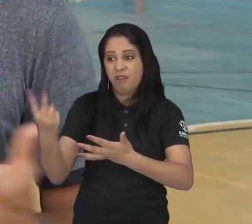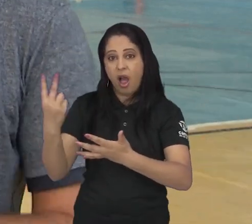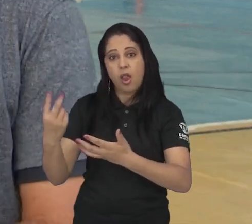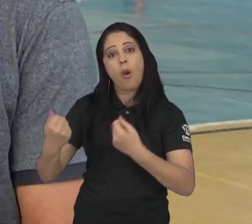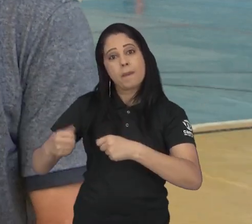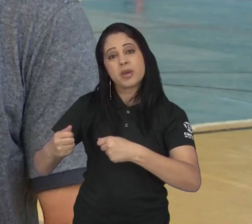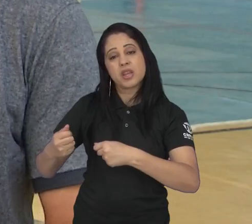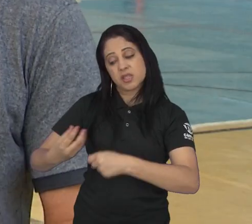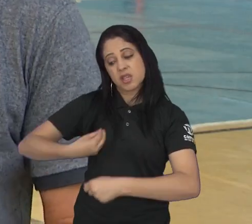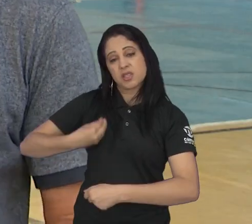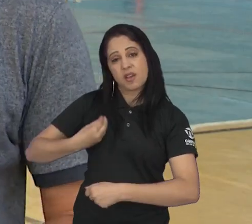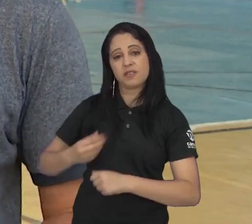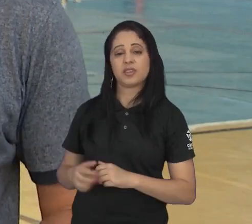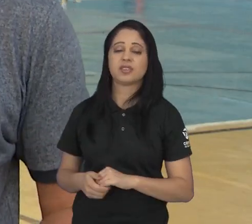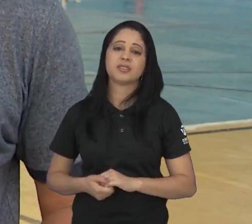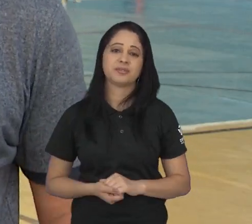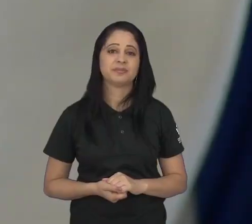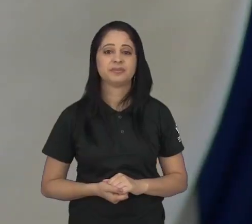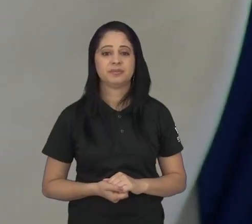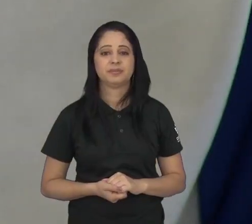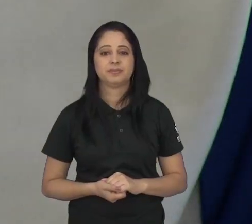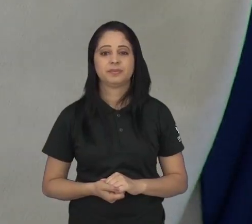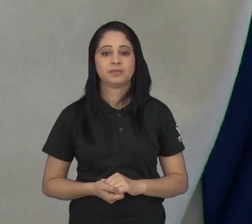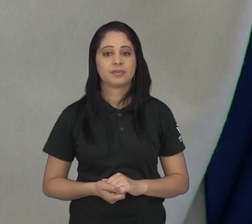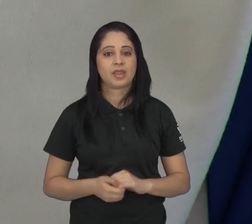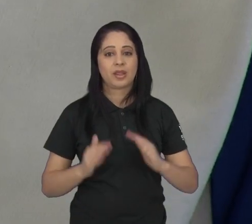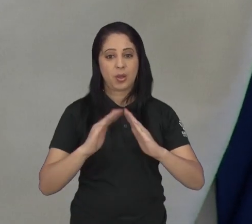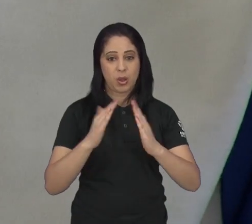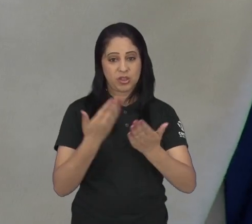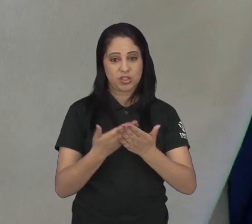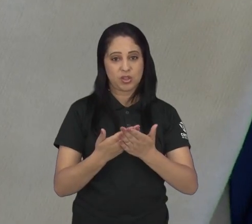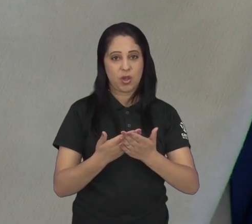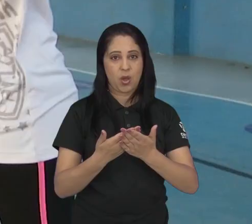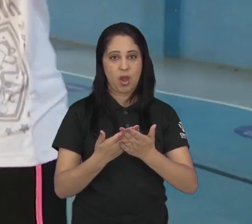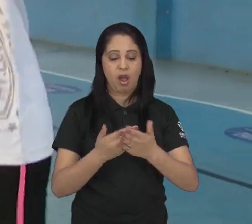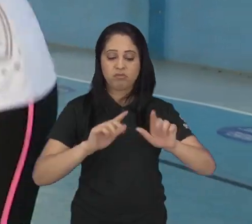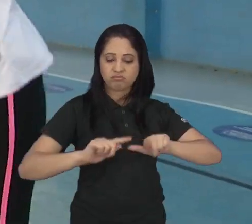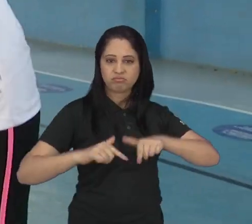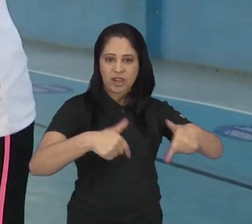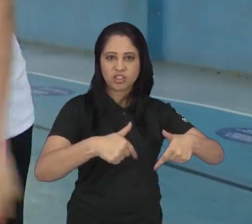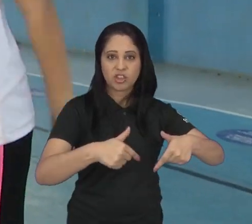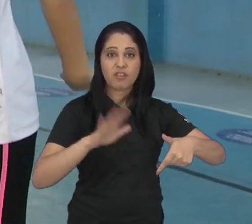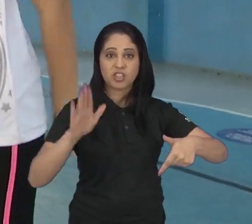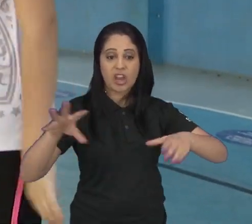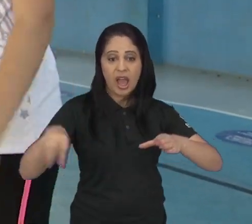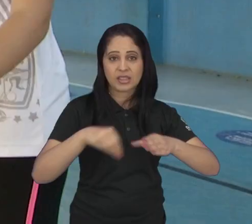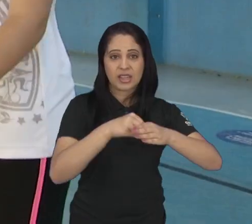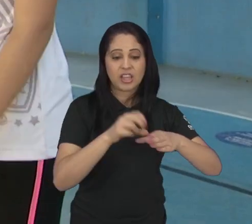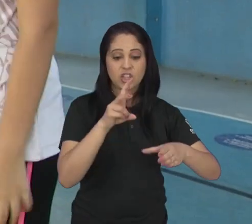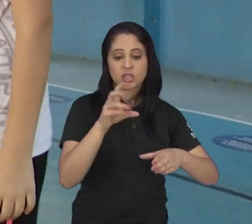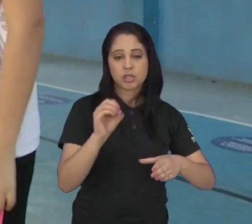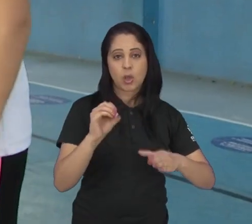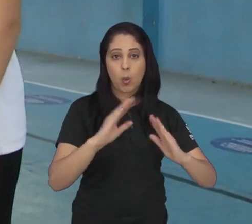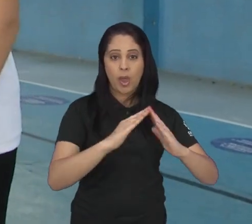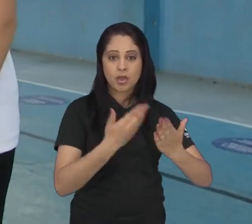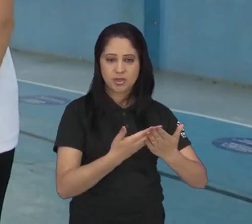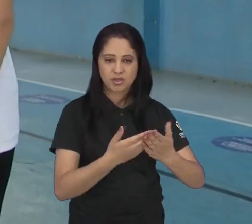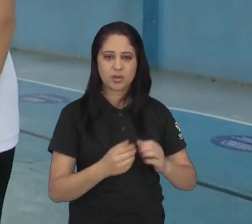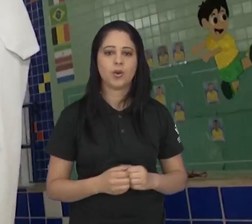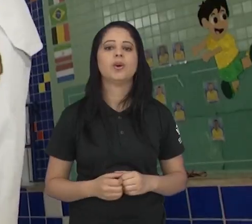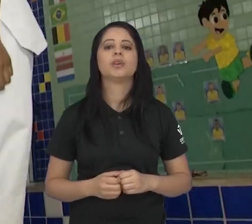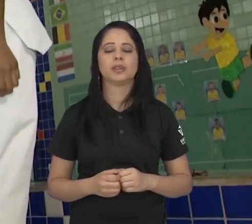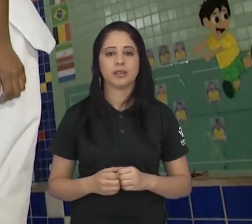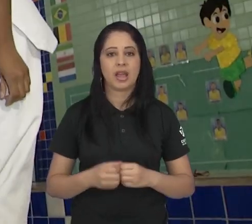vida cotidiana Nós aprendemos dentro do esporte hoje o programa Escola ativa está em 50 escolas do ensino médio da rede